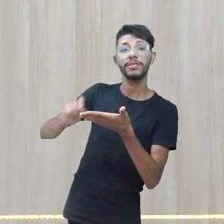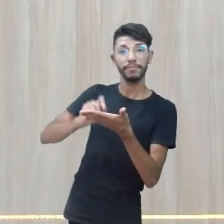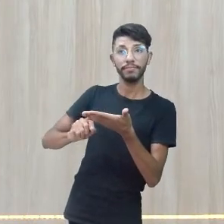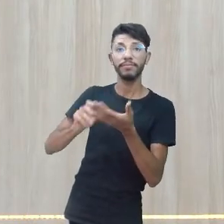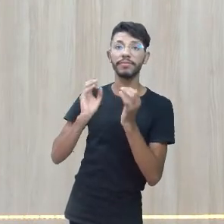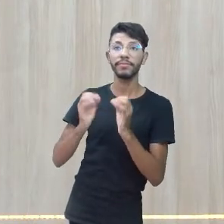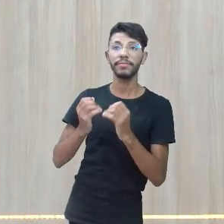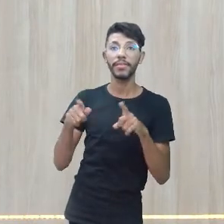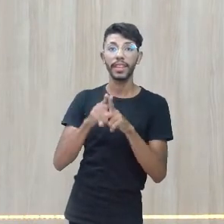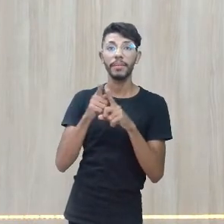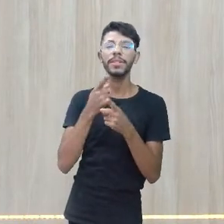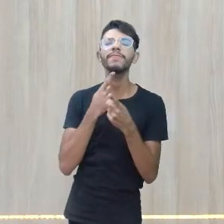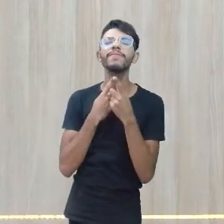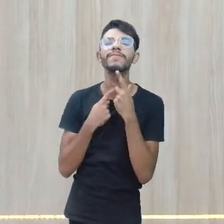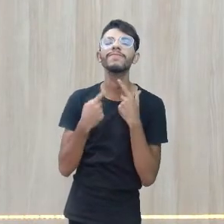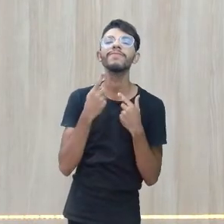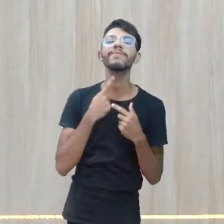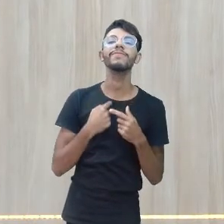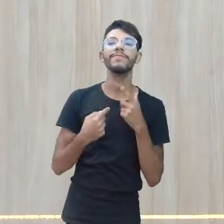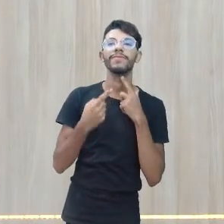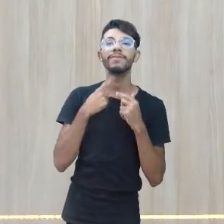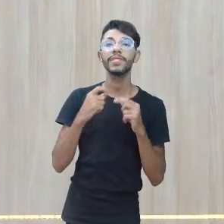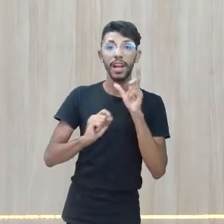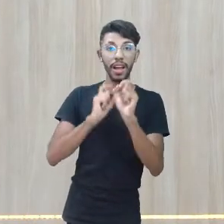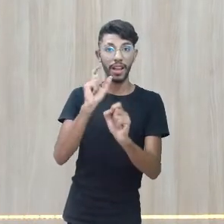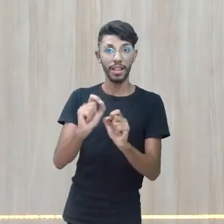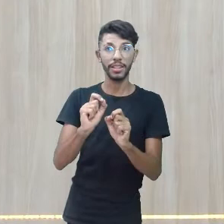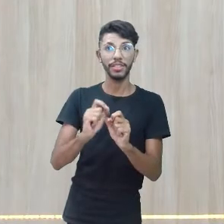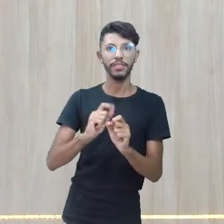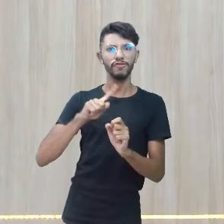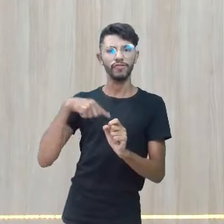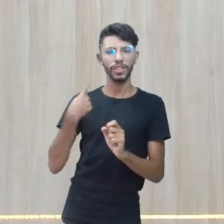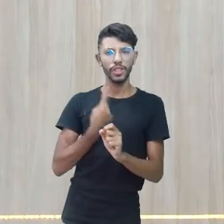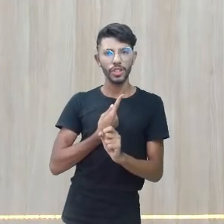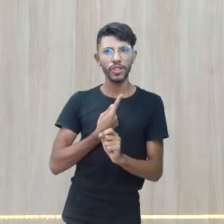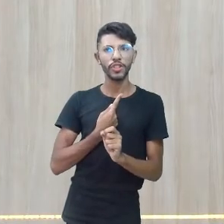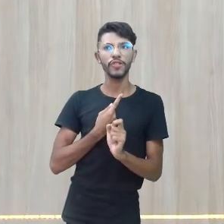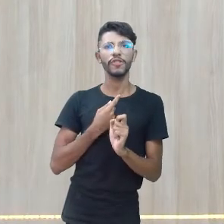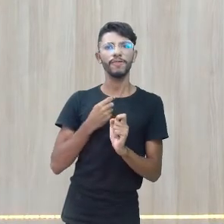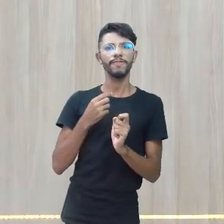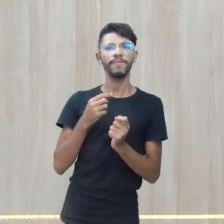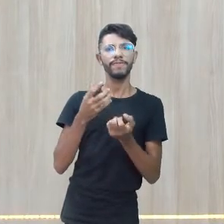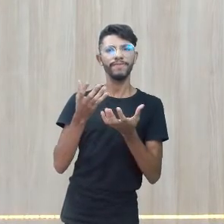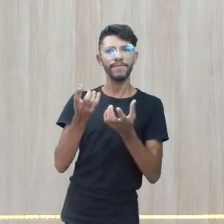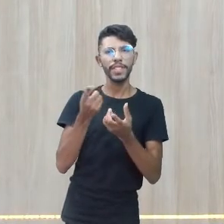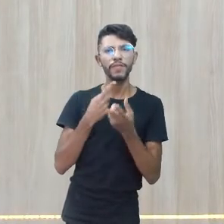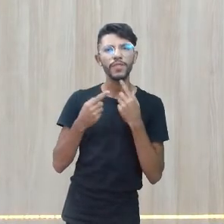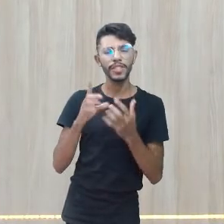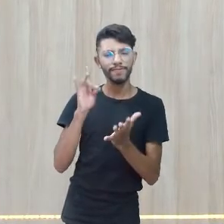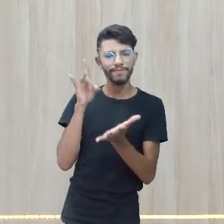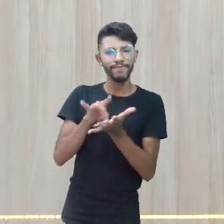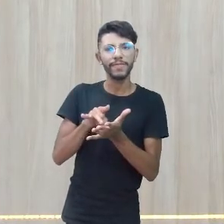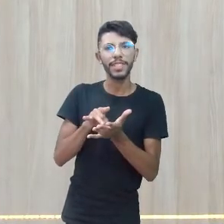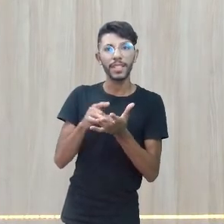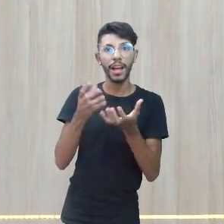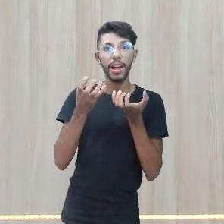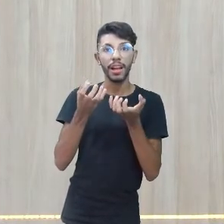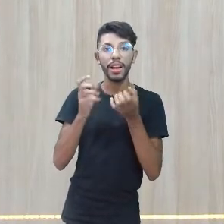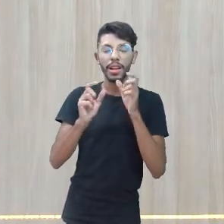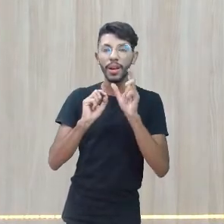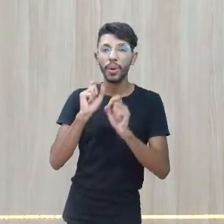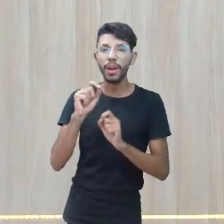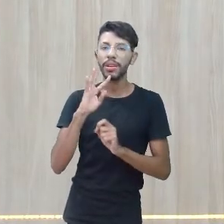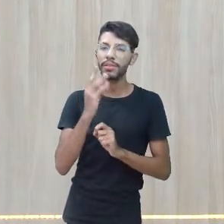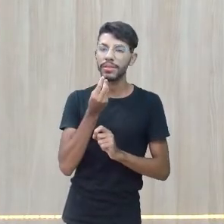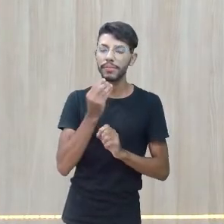a partir do desejo de estarmos dispostos a este crescimento. Então, quando abrimos o nosso coração e a